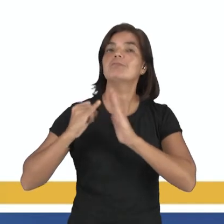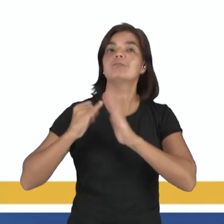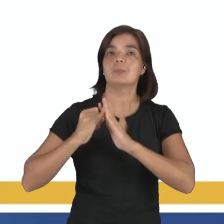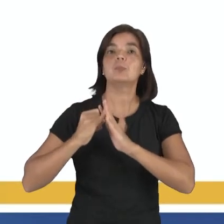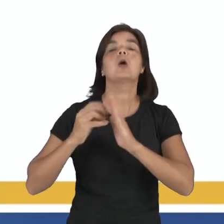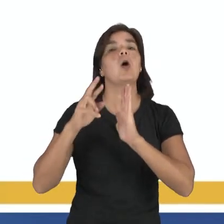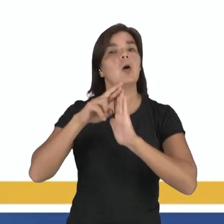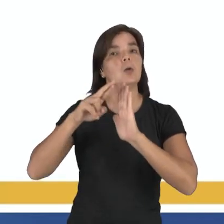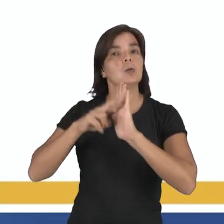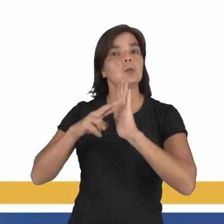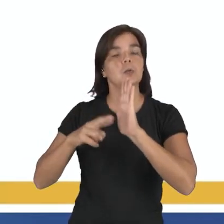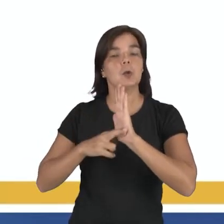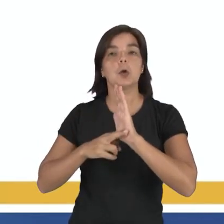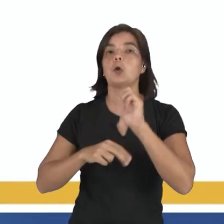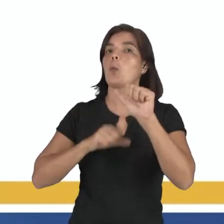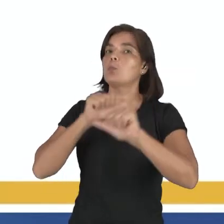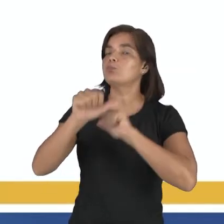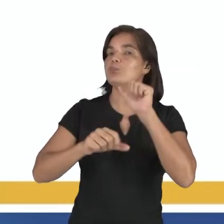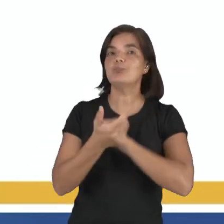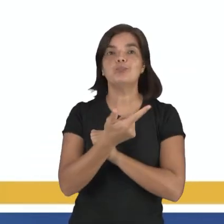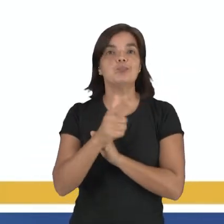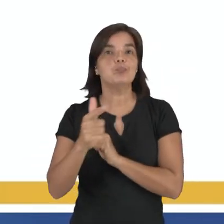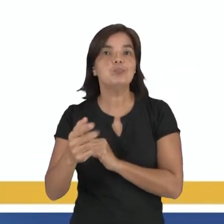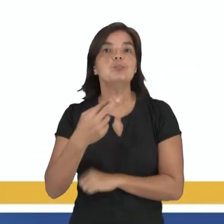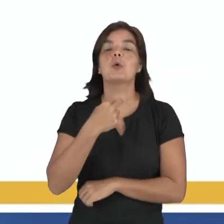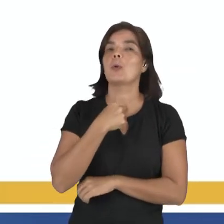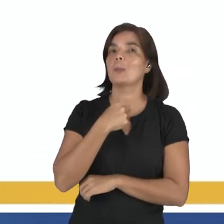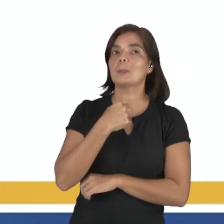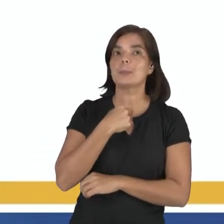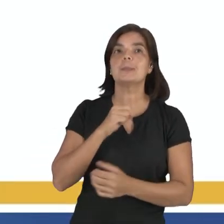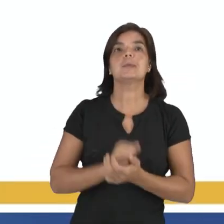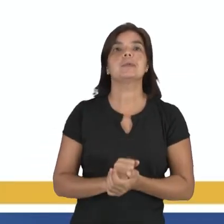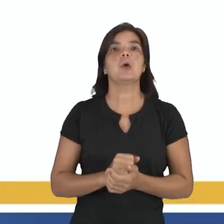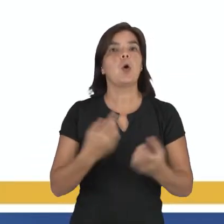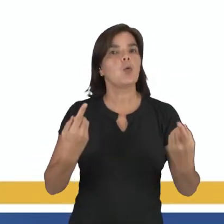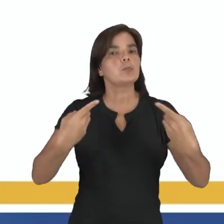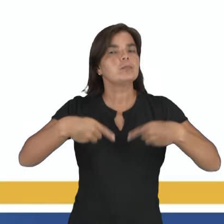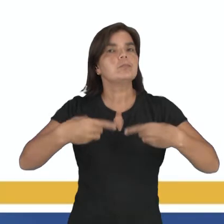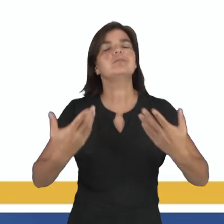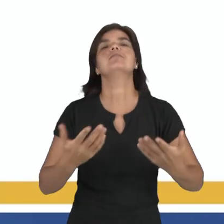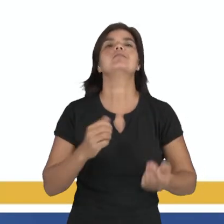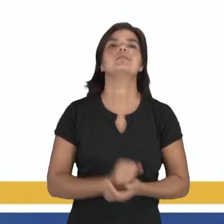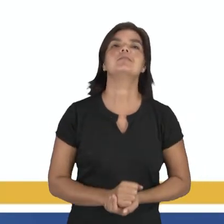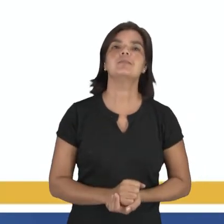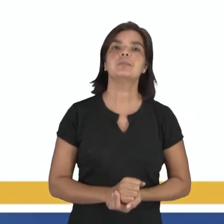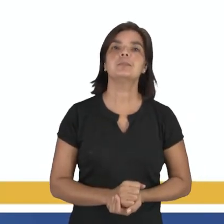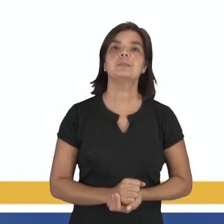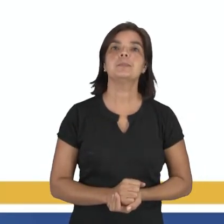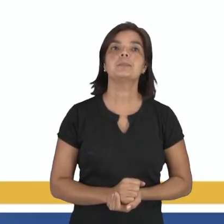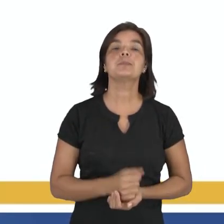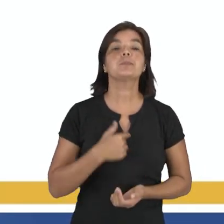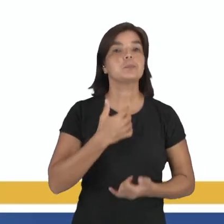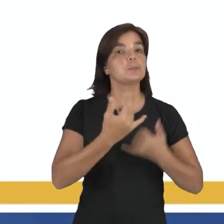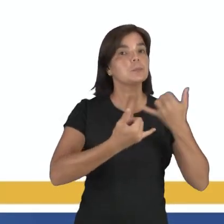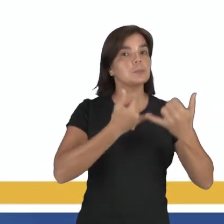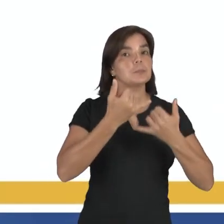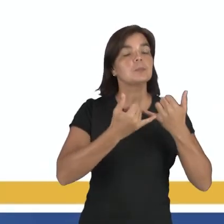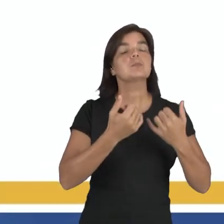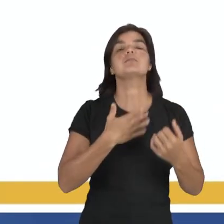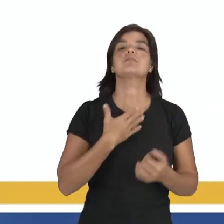está sujeita a regras predefinidas, competitividade, rendimento. O jogo ele tem fins